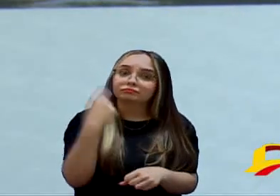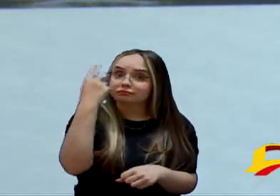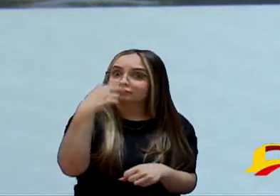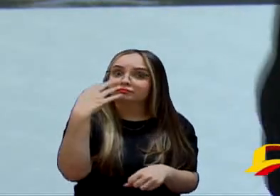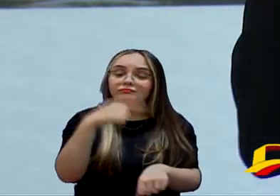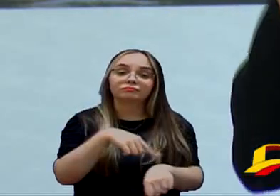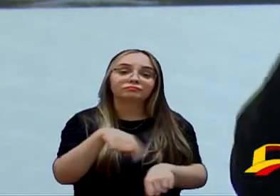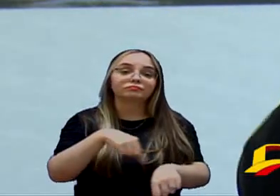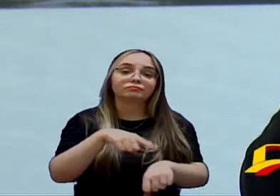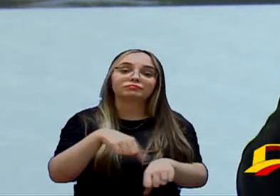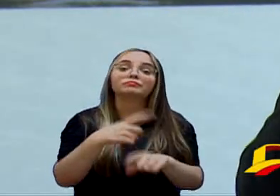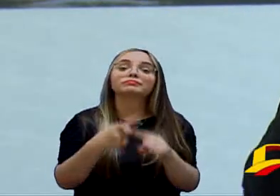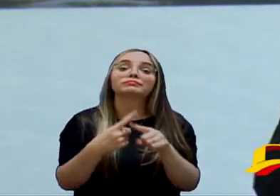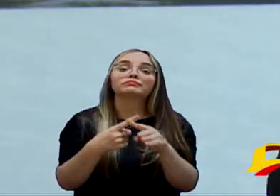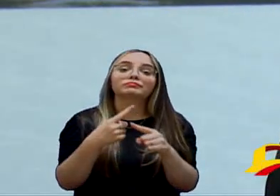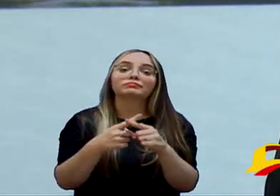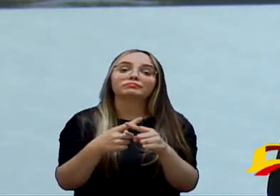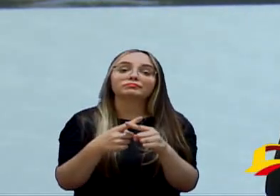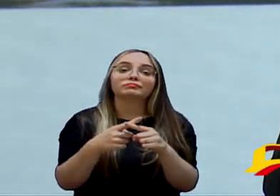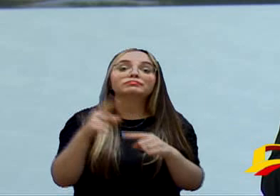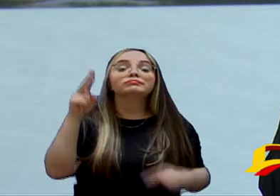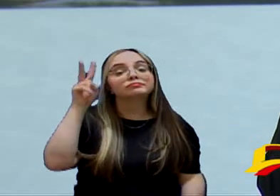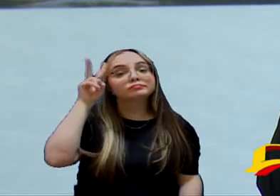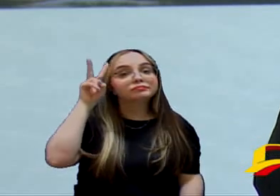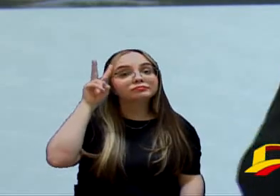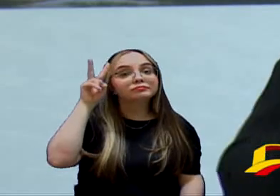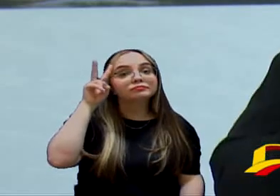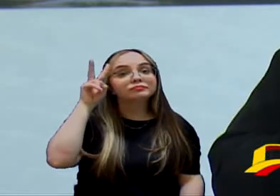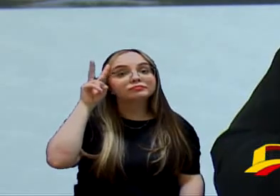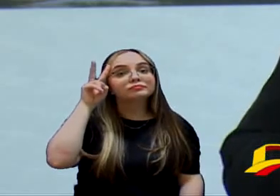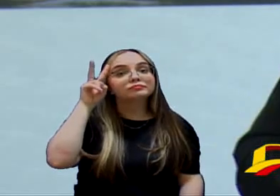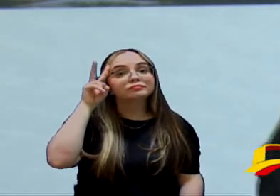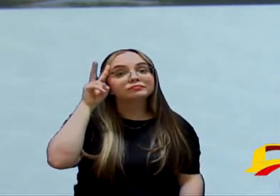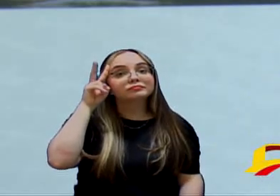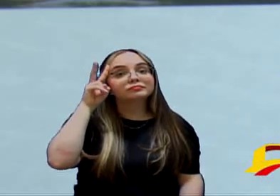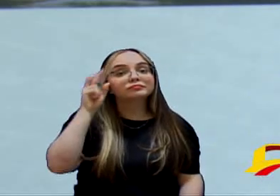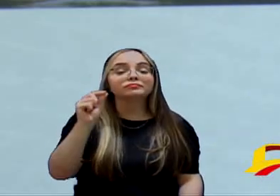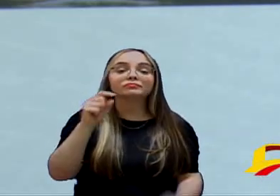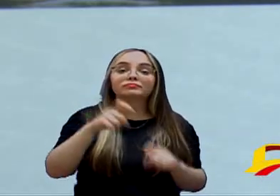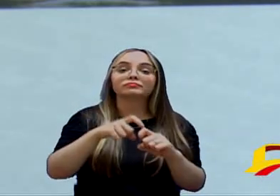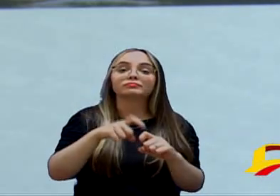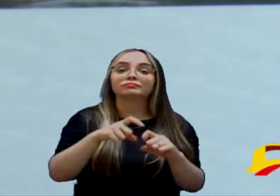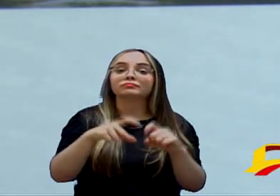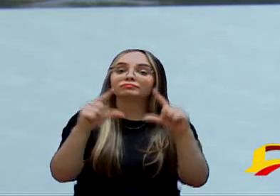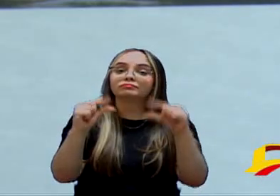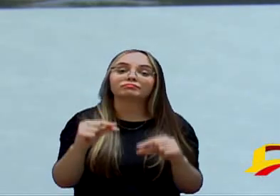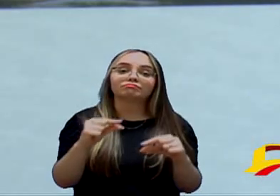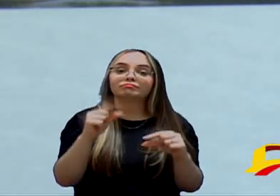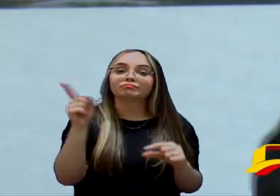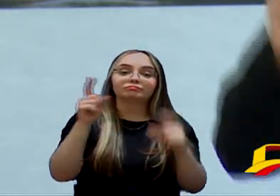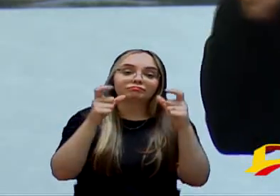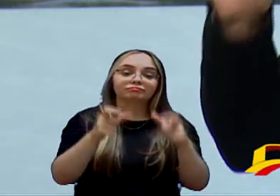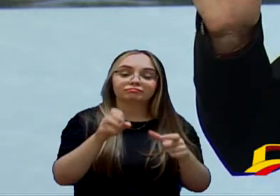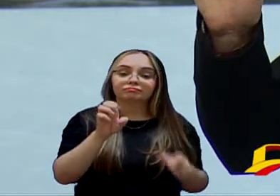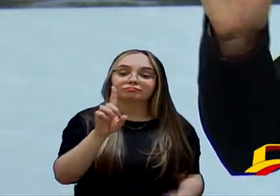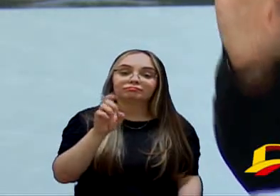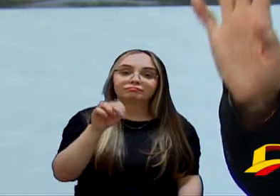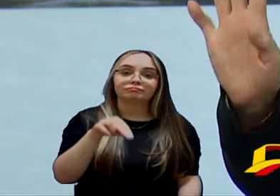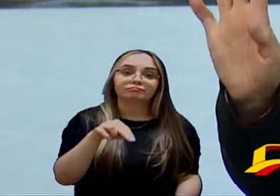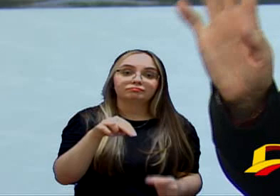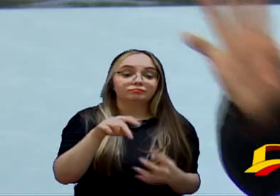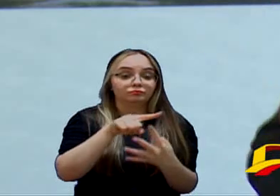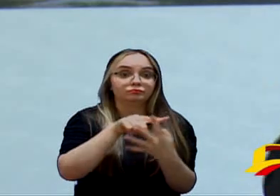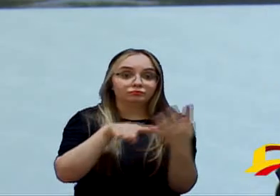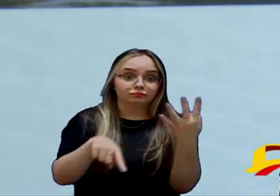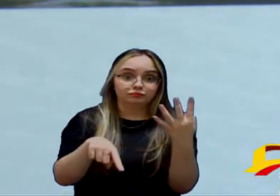para ser atendido sabe por quê segunda-feira cai o número de médicos na UPA do Éden Eram quatro